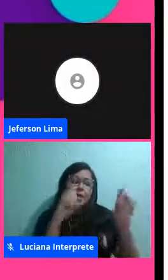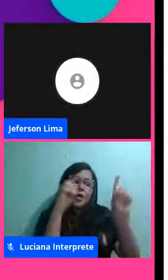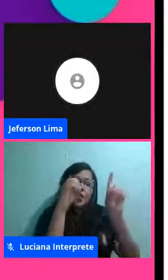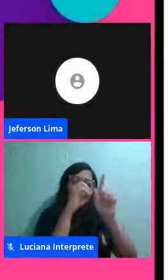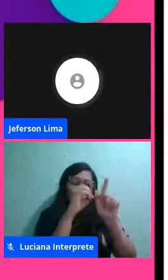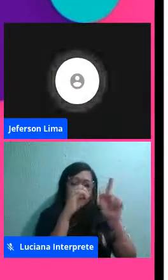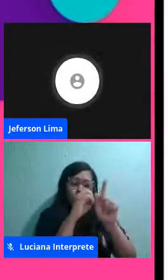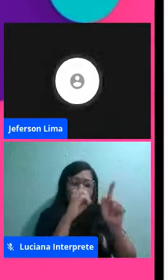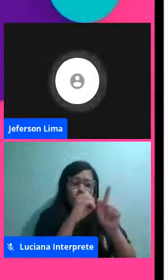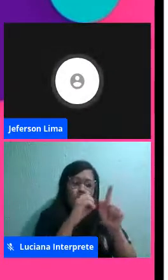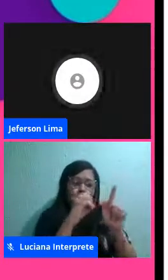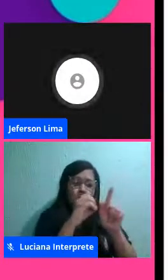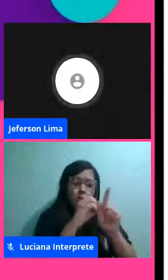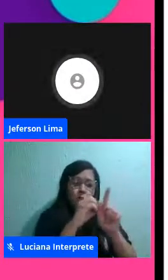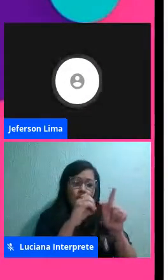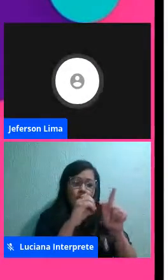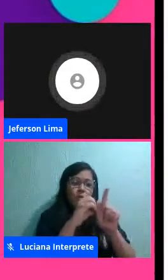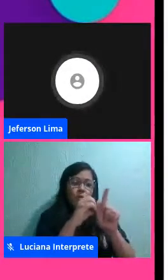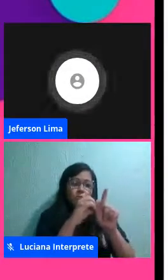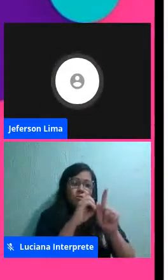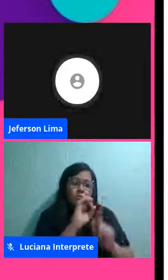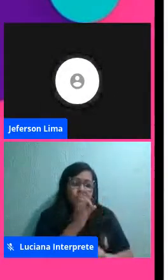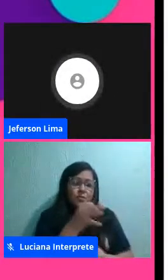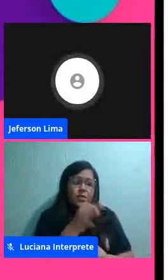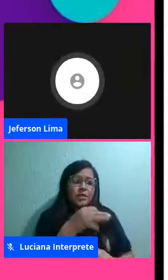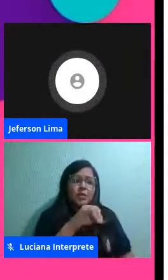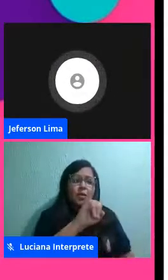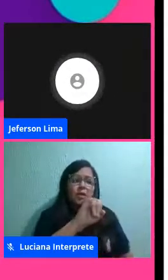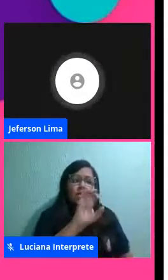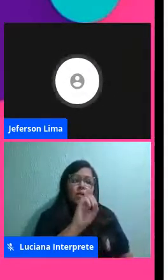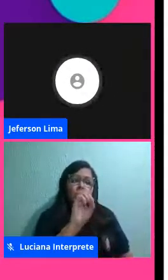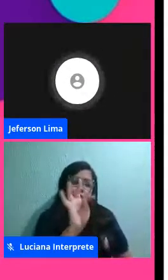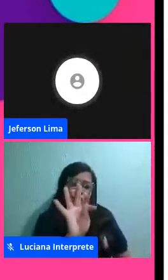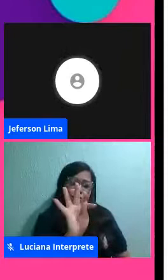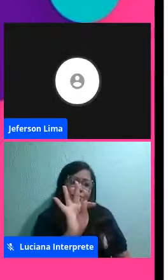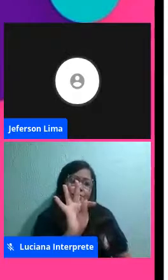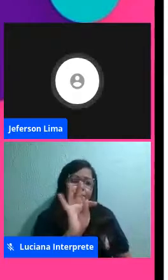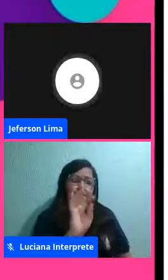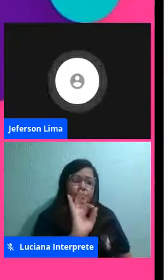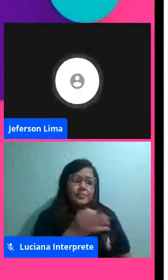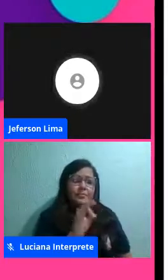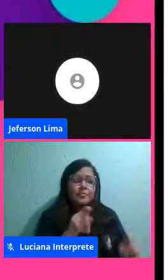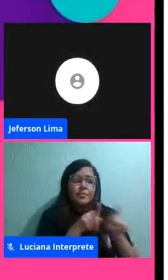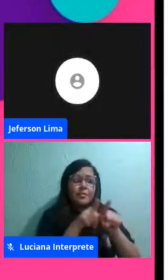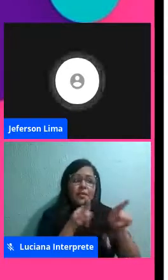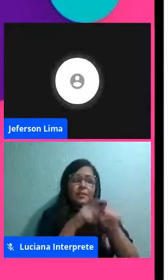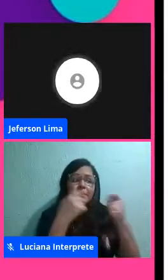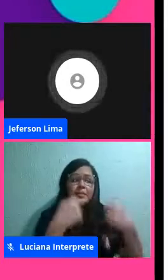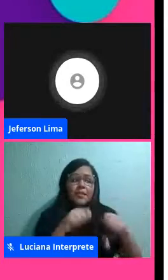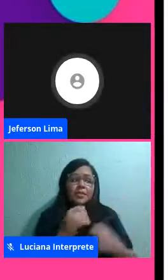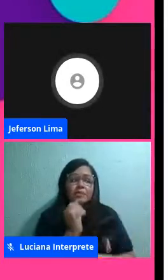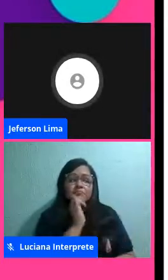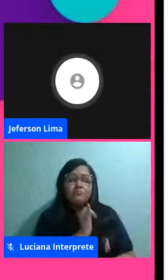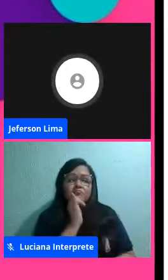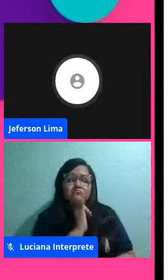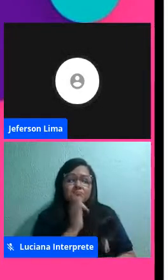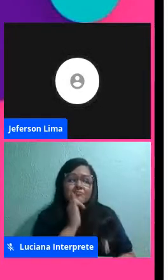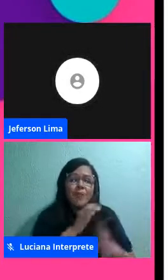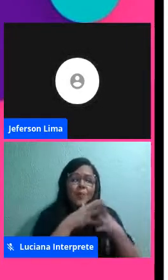fantástico, porque aqui a gente vai ter todas as instruções lá de como fazer um exemplo complexo utilizando